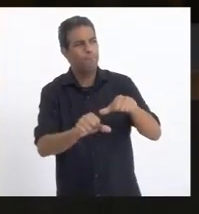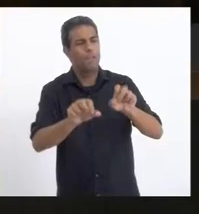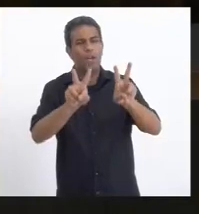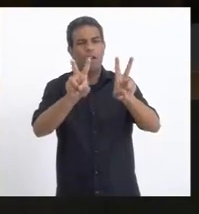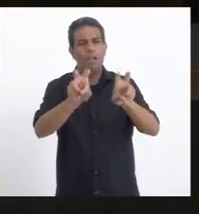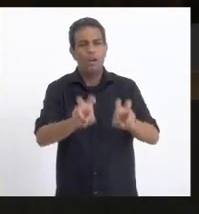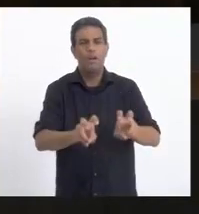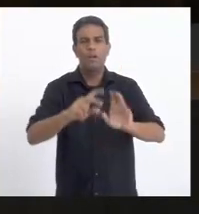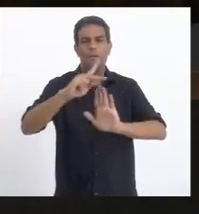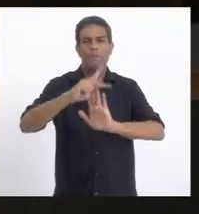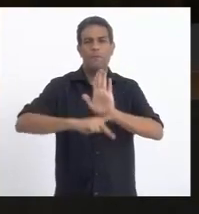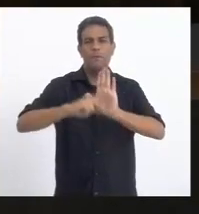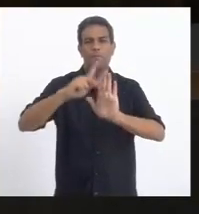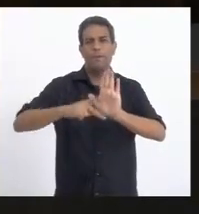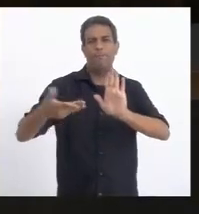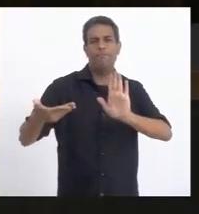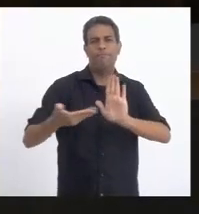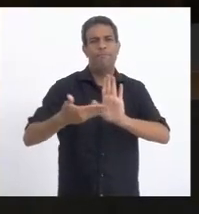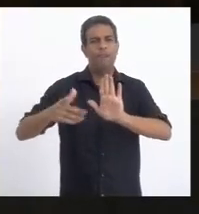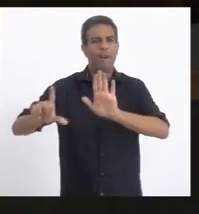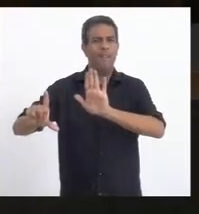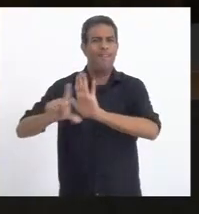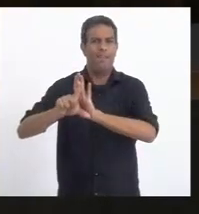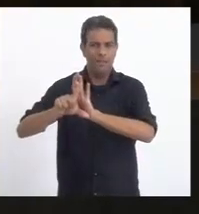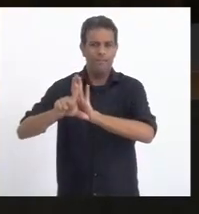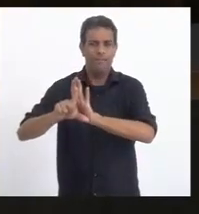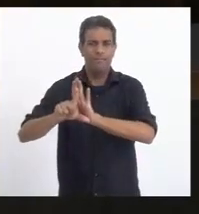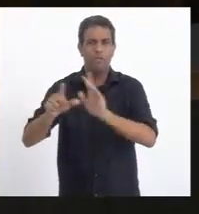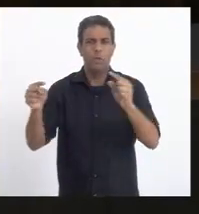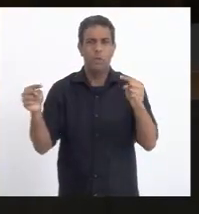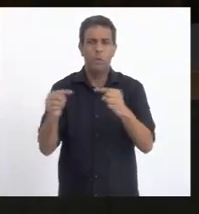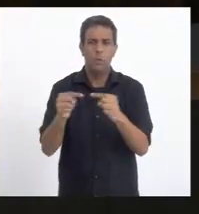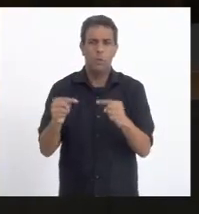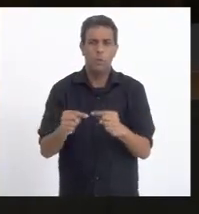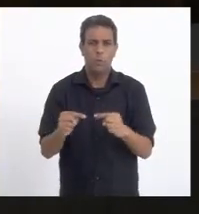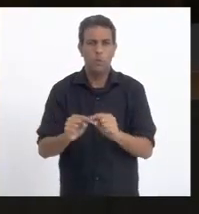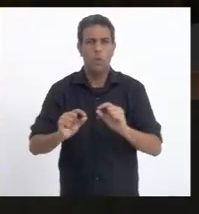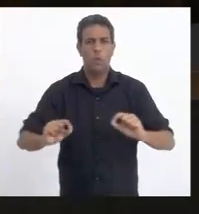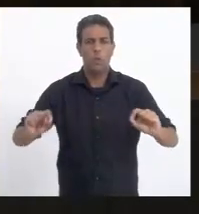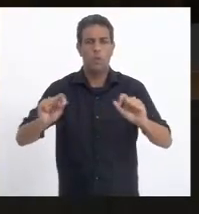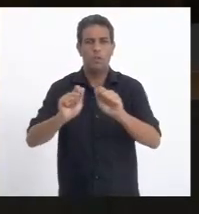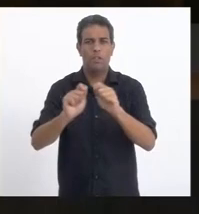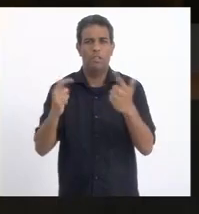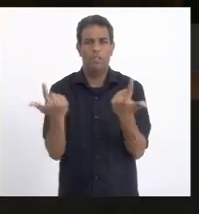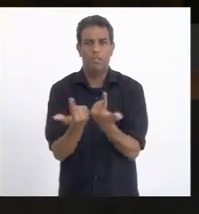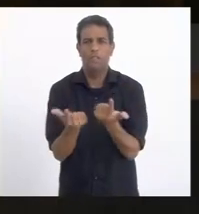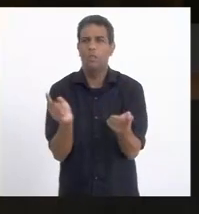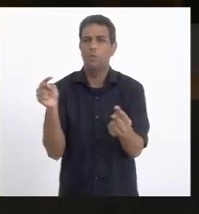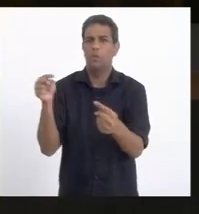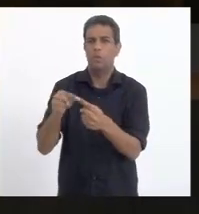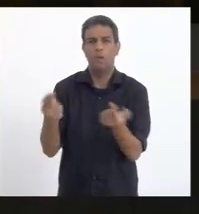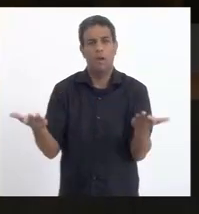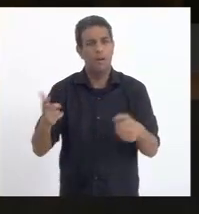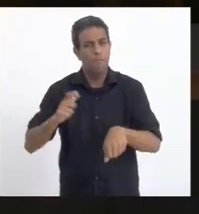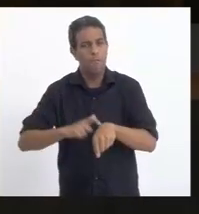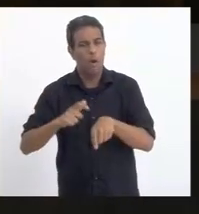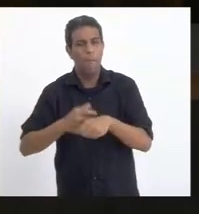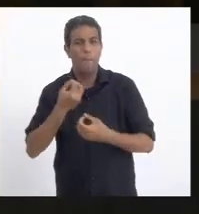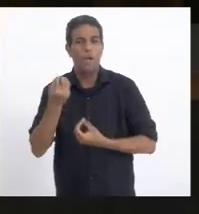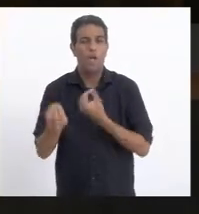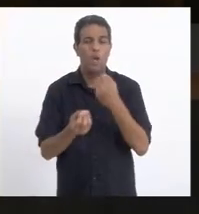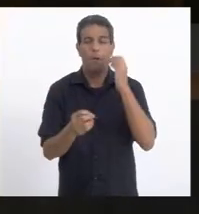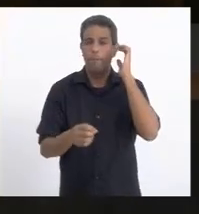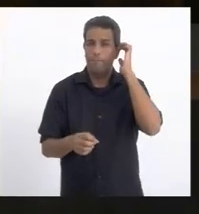projeto desse projeto da lei orgânica dentro desta casa porque inevitavelmente